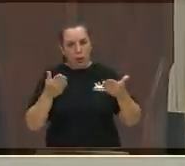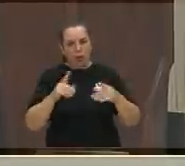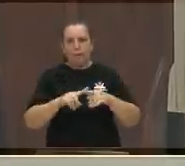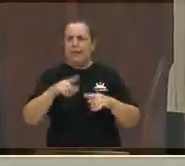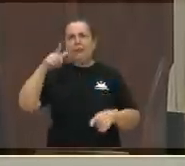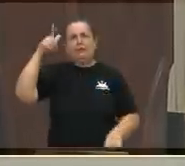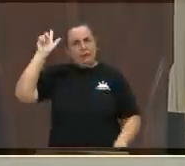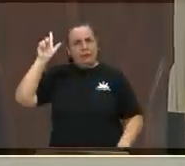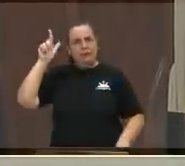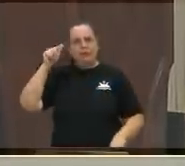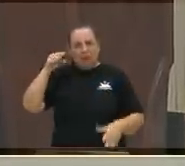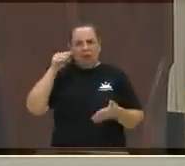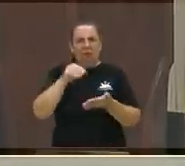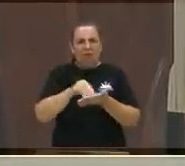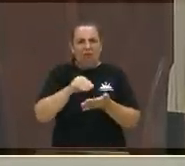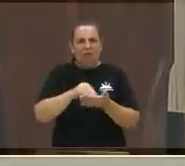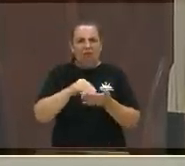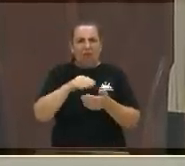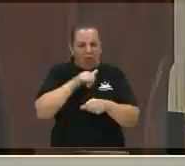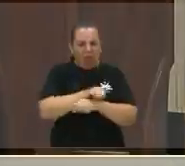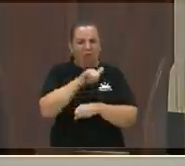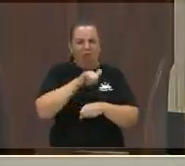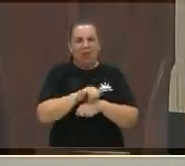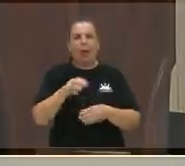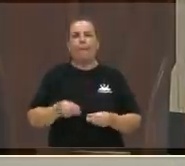mais antes faltei a missa dominical